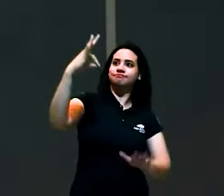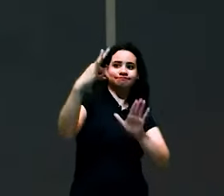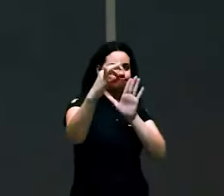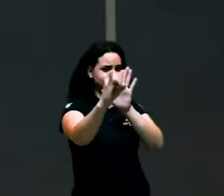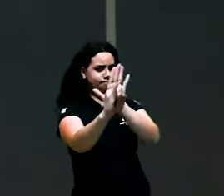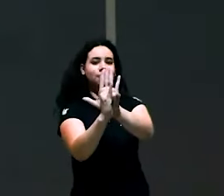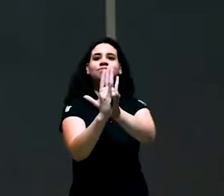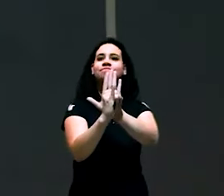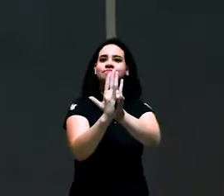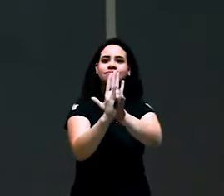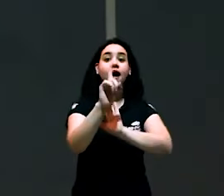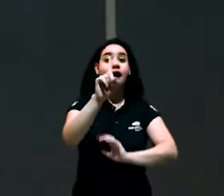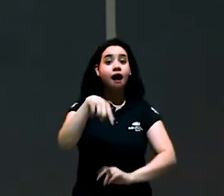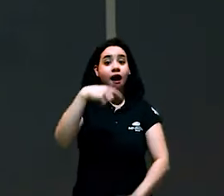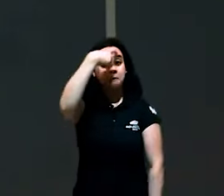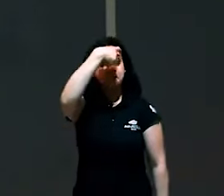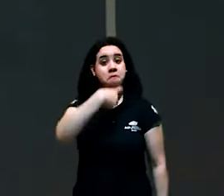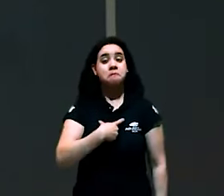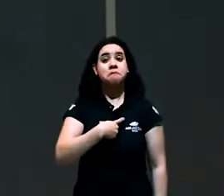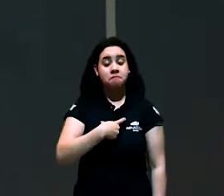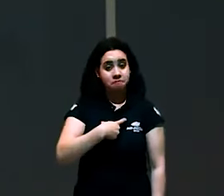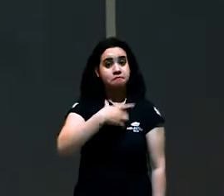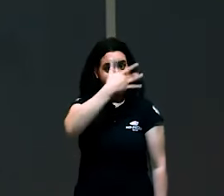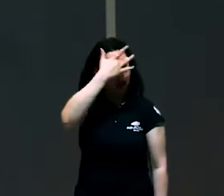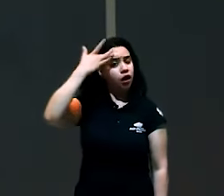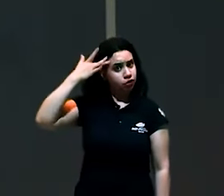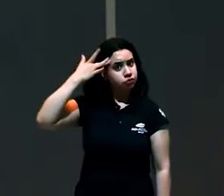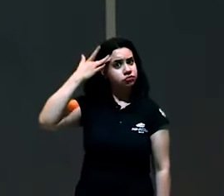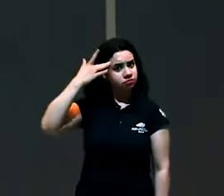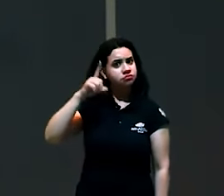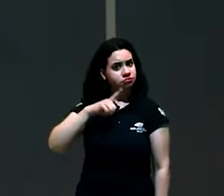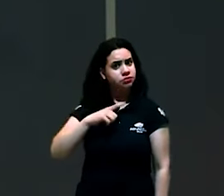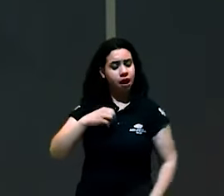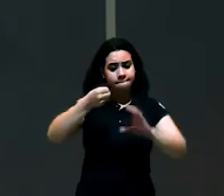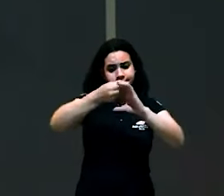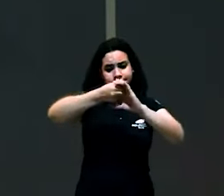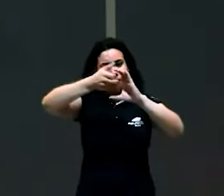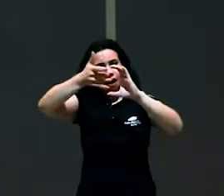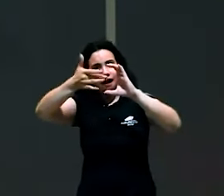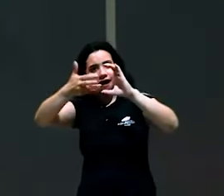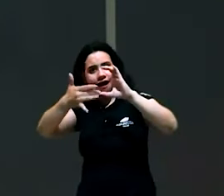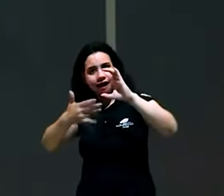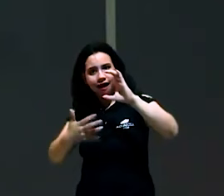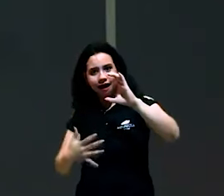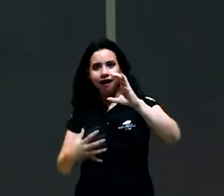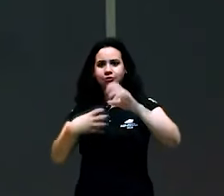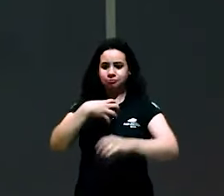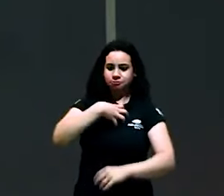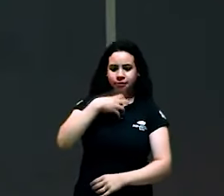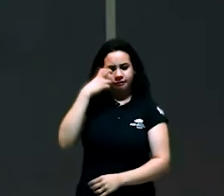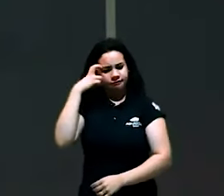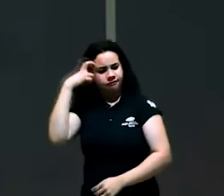é um ser, é uma pessoa com atributo de pessoa, com personalidade, com inteligência,